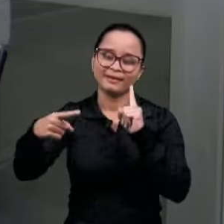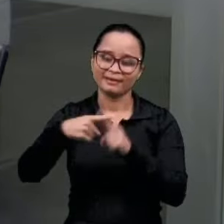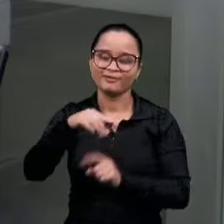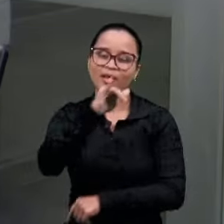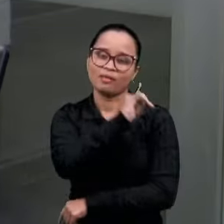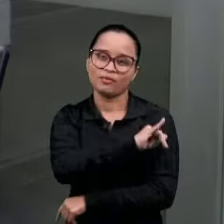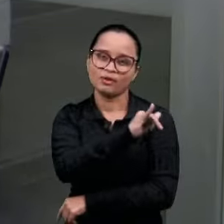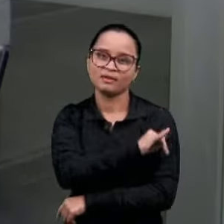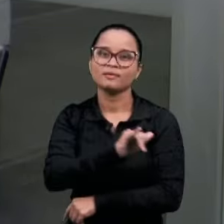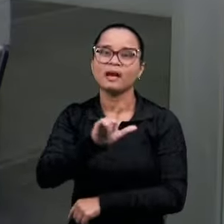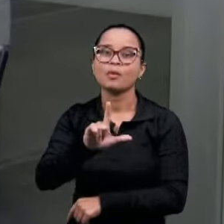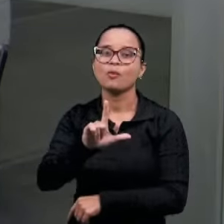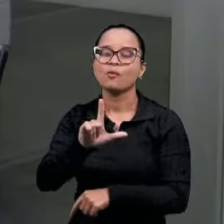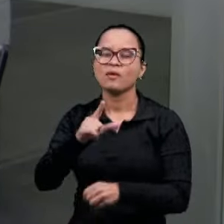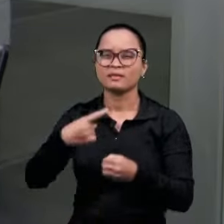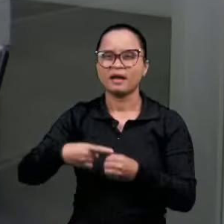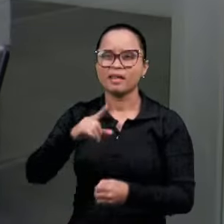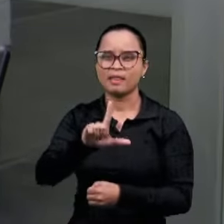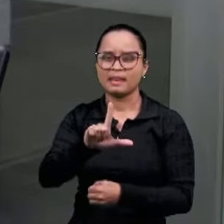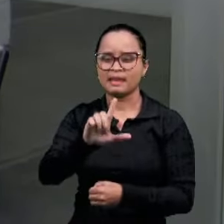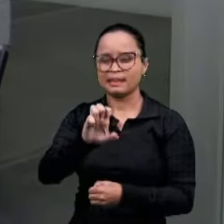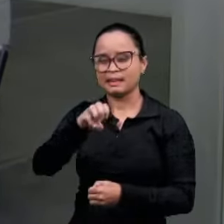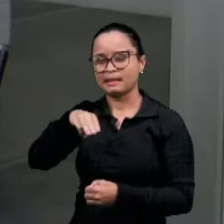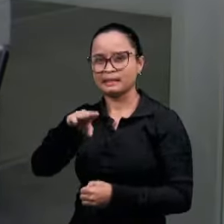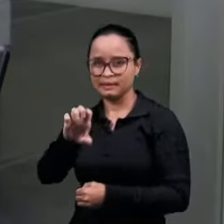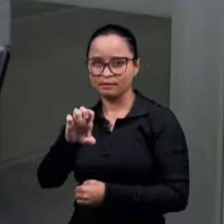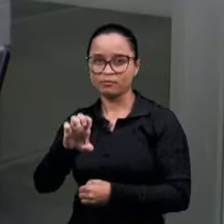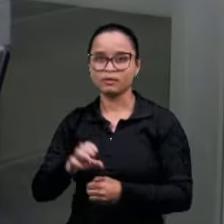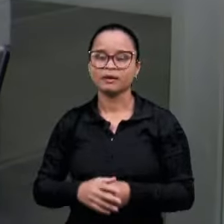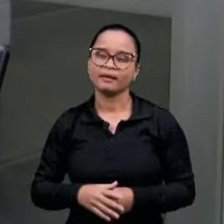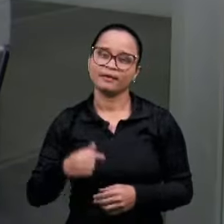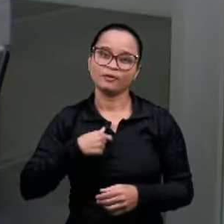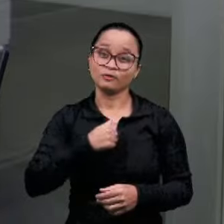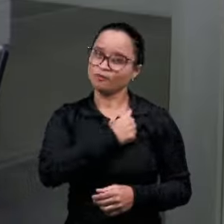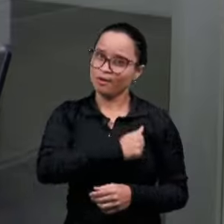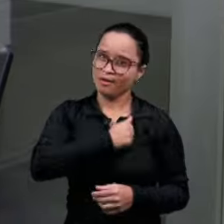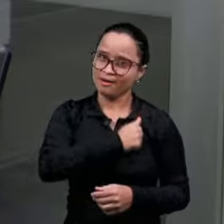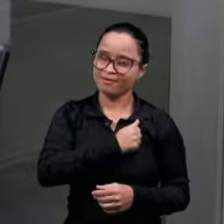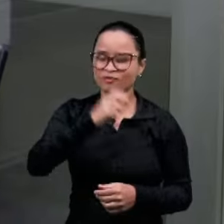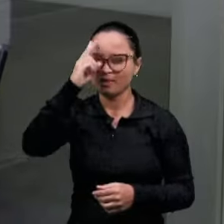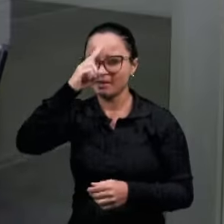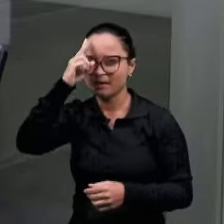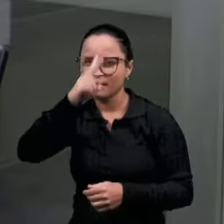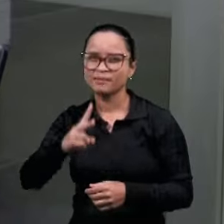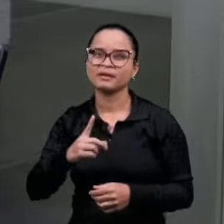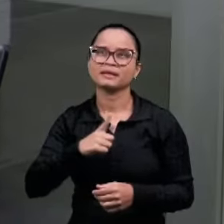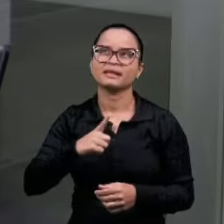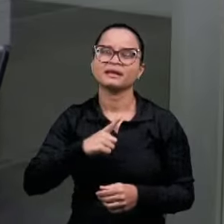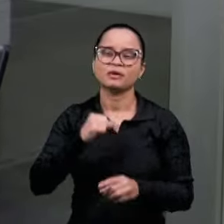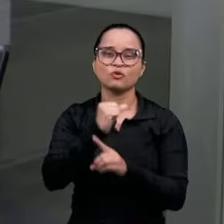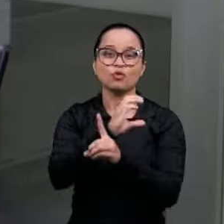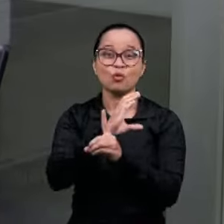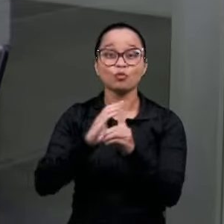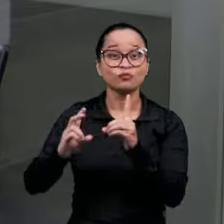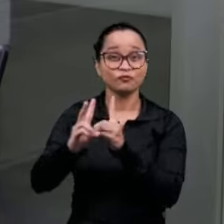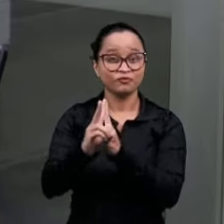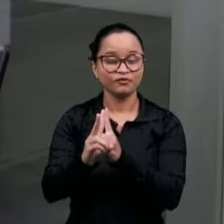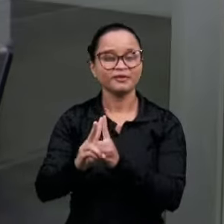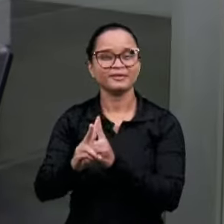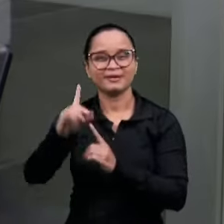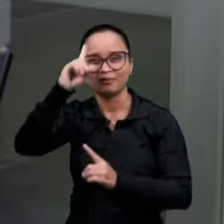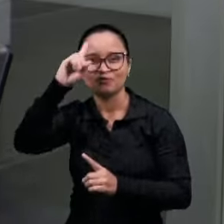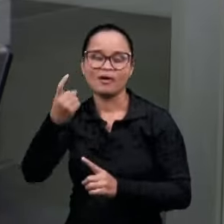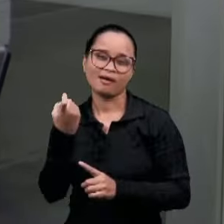recordação, porque uma igreja de muitos dons espirituais, uma igreja das vigílias da sexta-feira, uma igreja